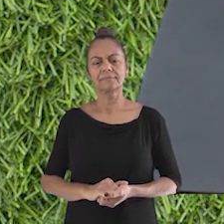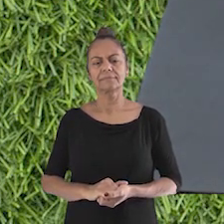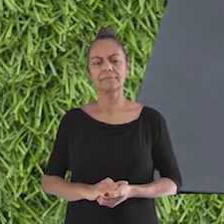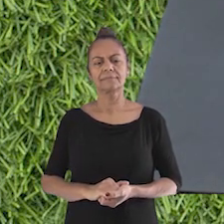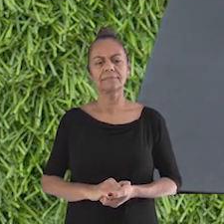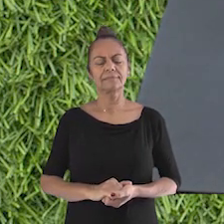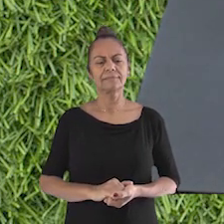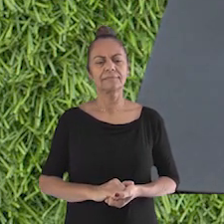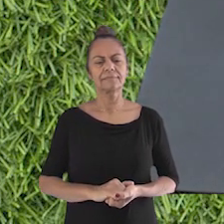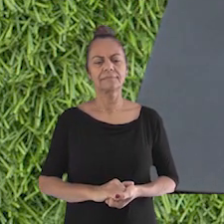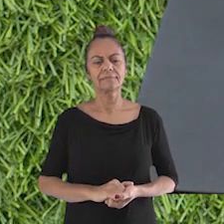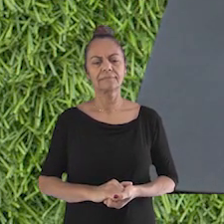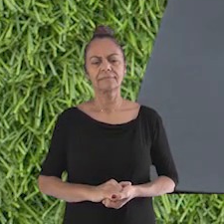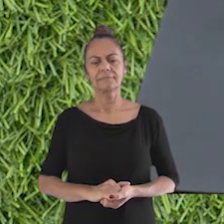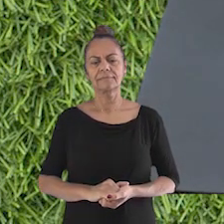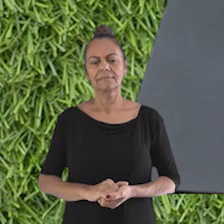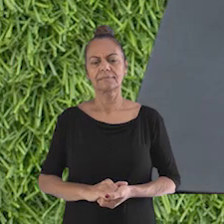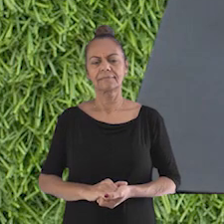eu